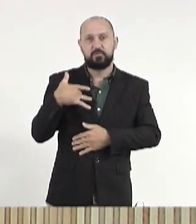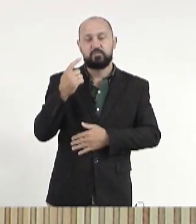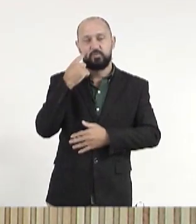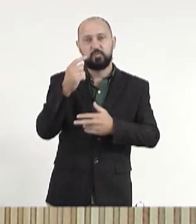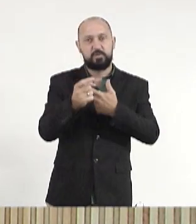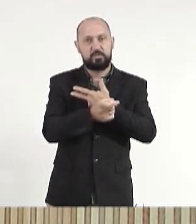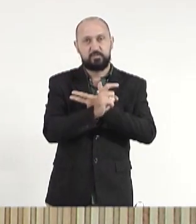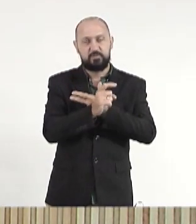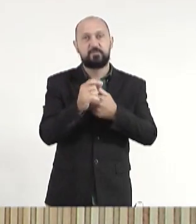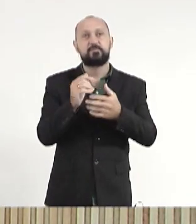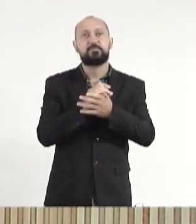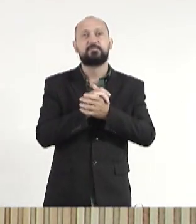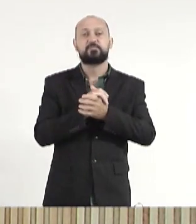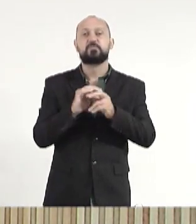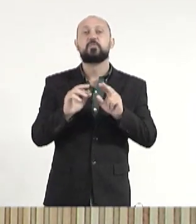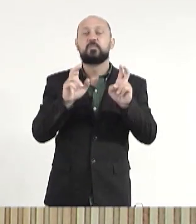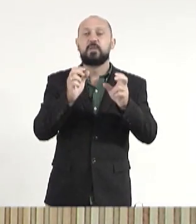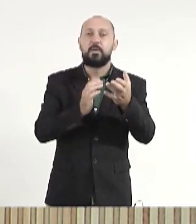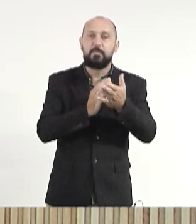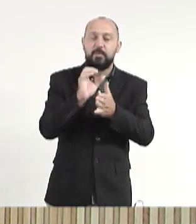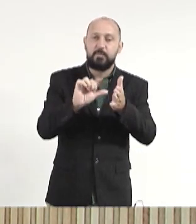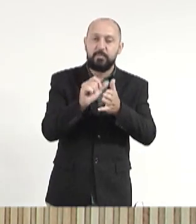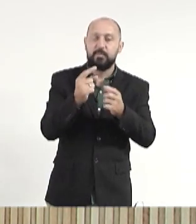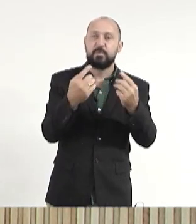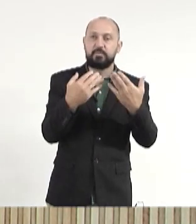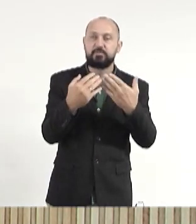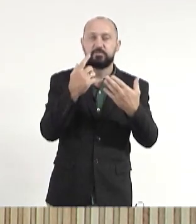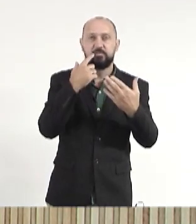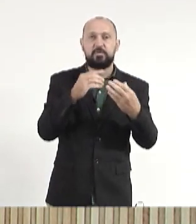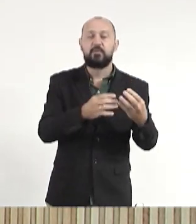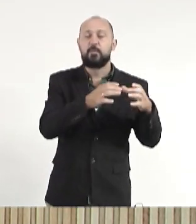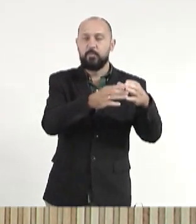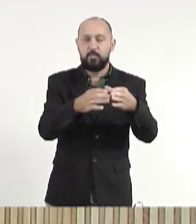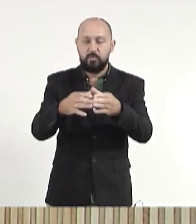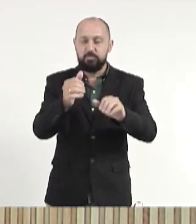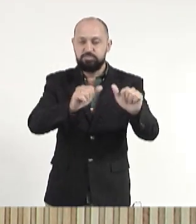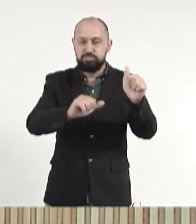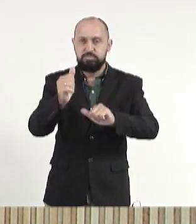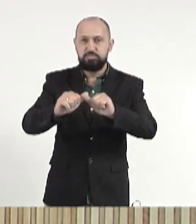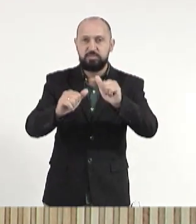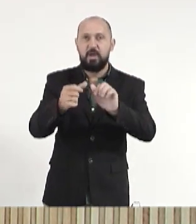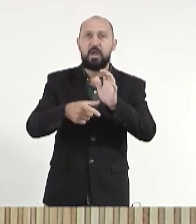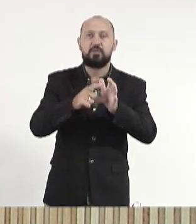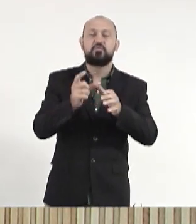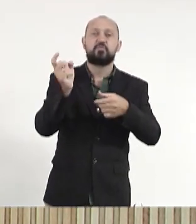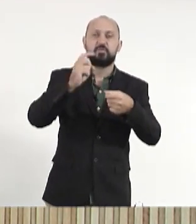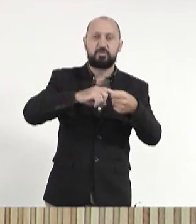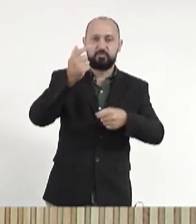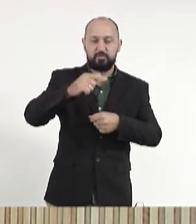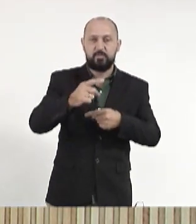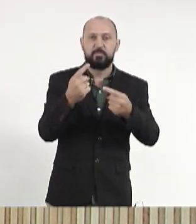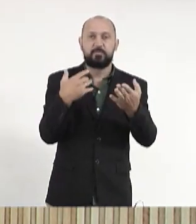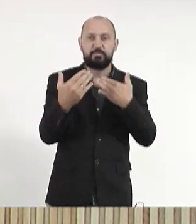Poder Executivo. Matéria, como eu disse, aprovada em primeira, vai para análise das comissões de mérito antes de voltar mais uma vez para a discussão